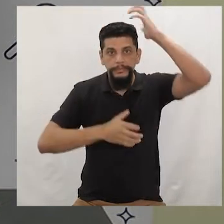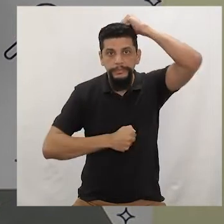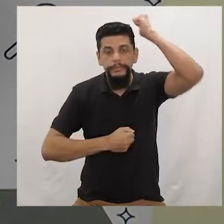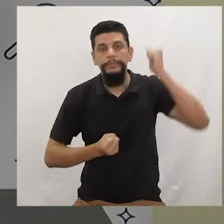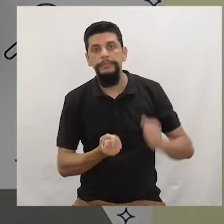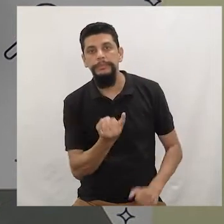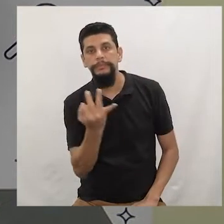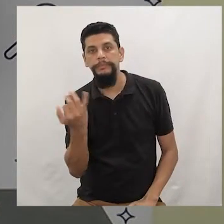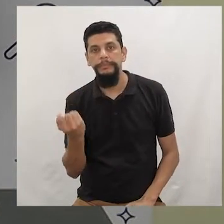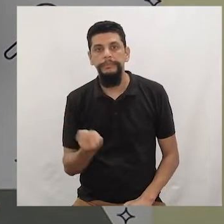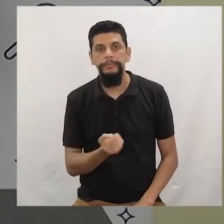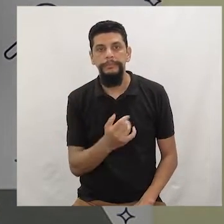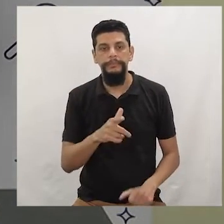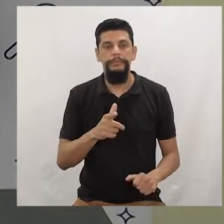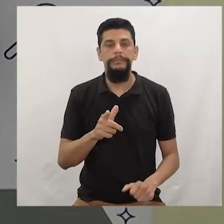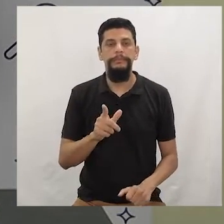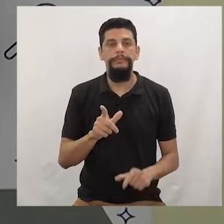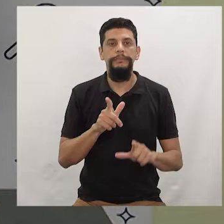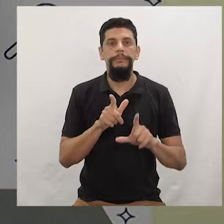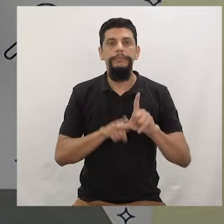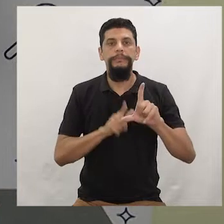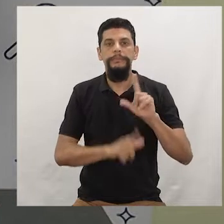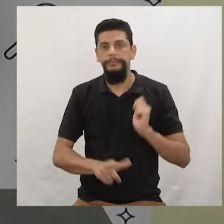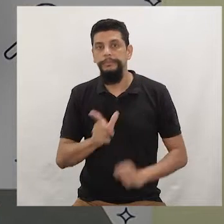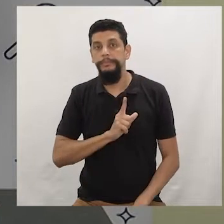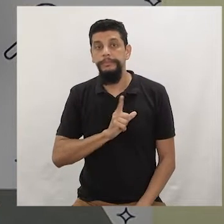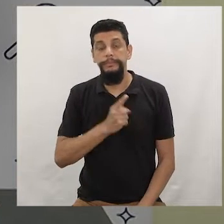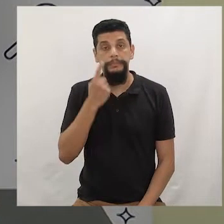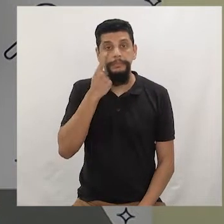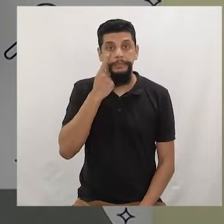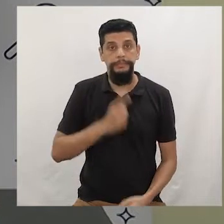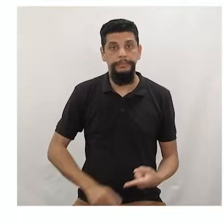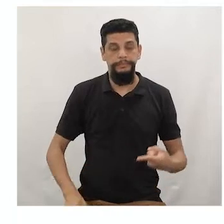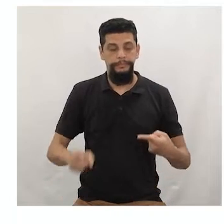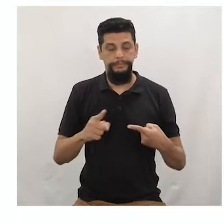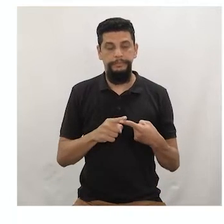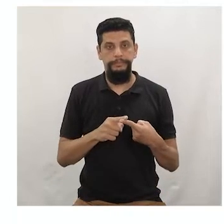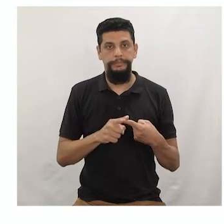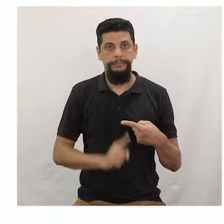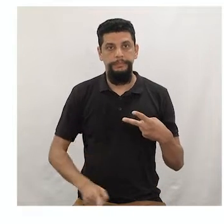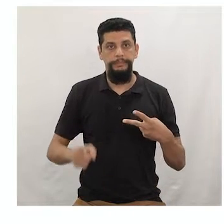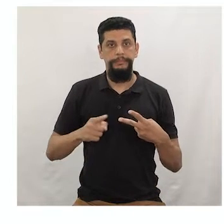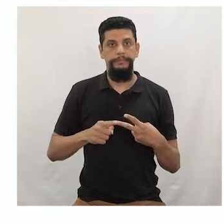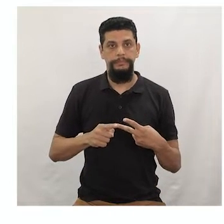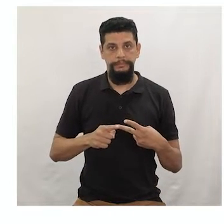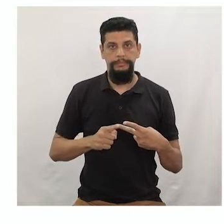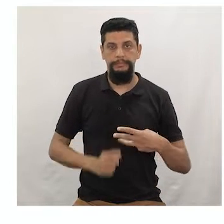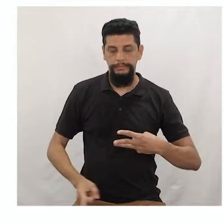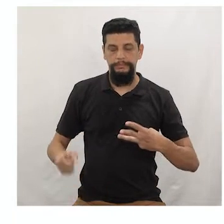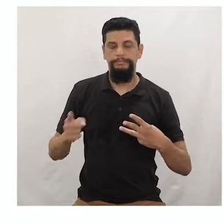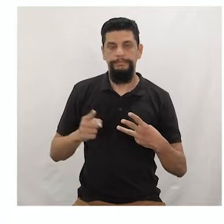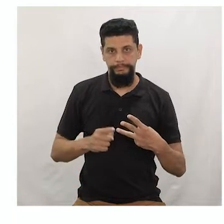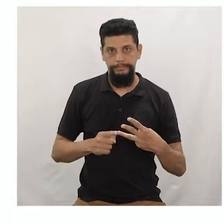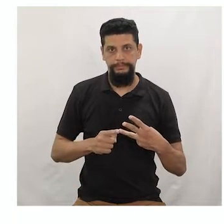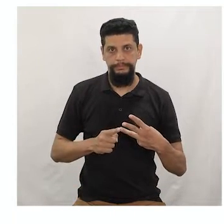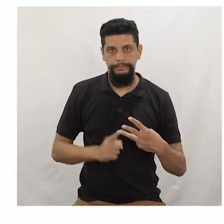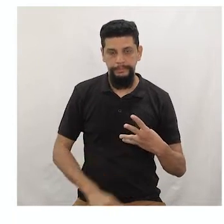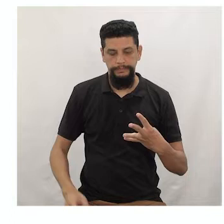E quantas letrinhas tem a palavra macaco? Vamos ver? Uma,